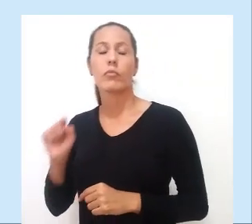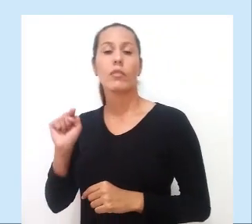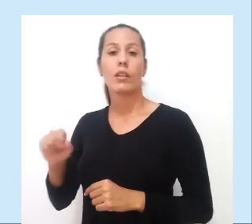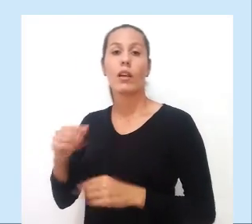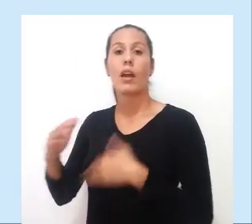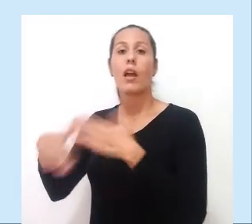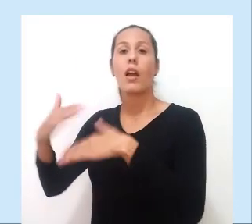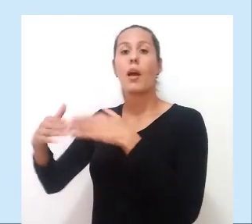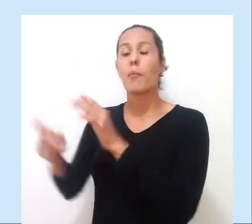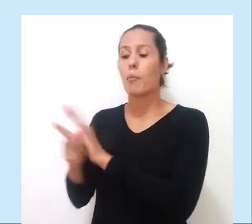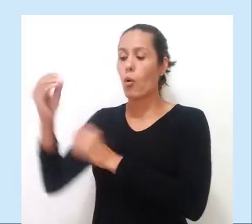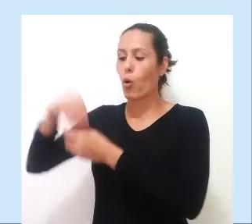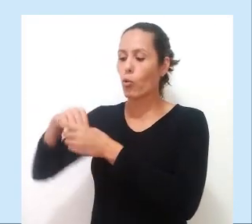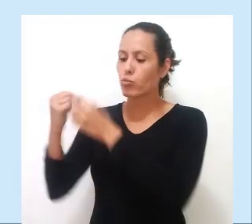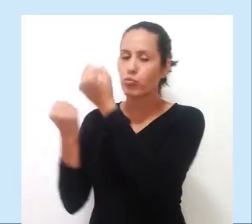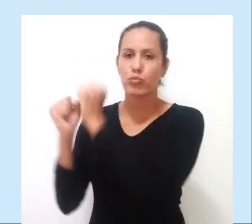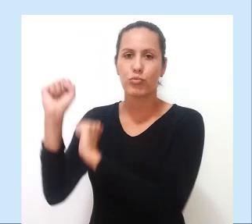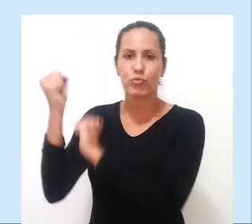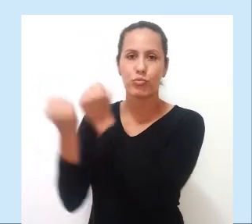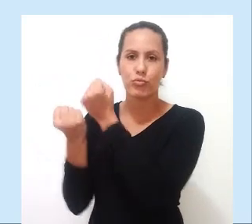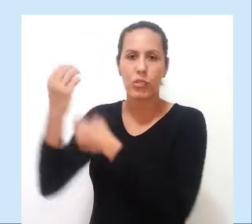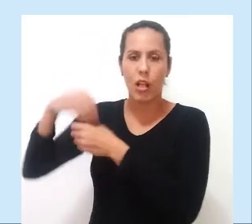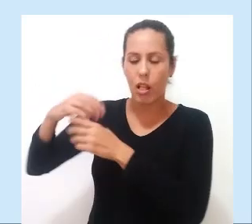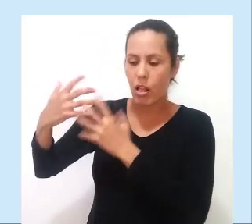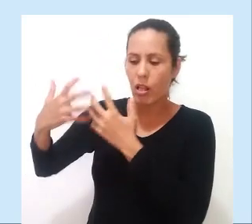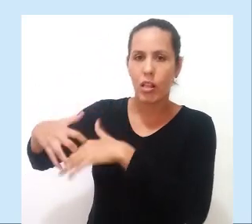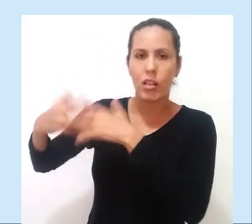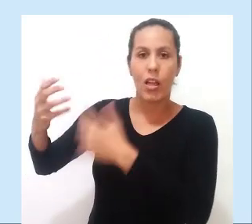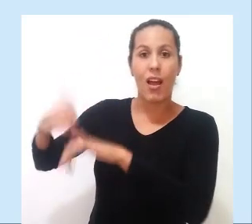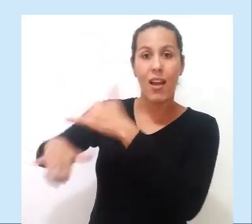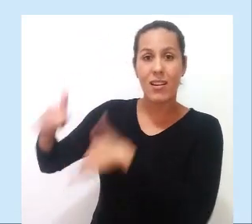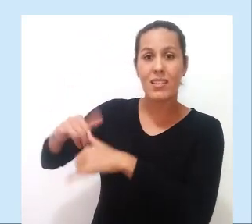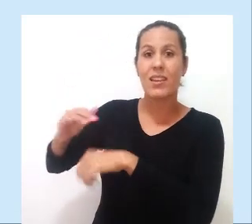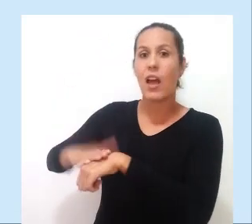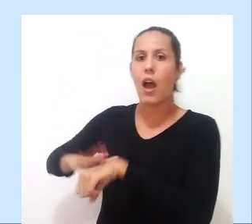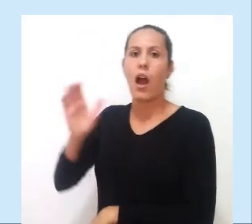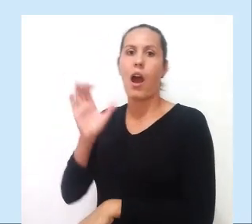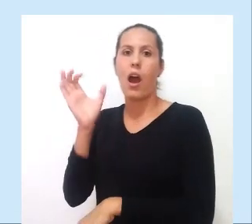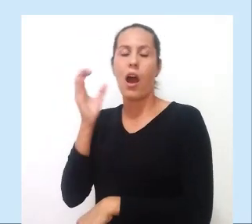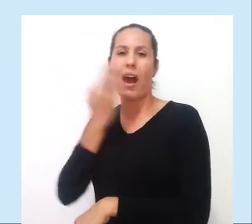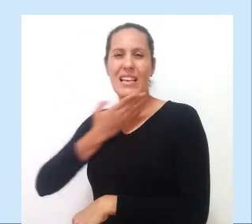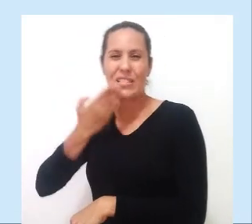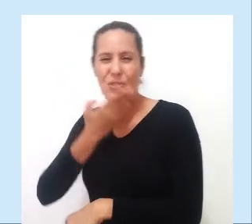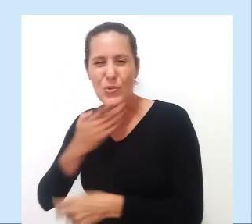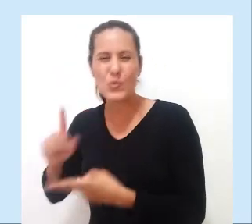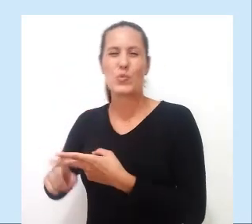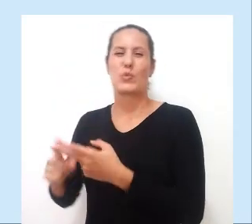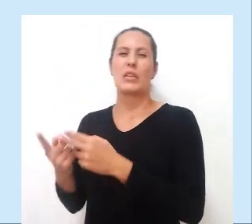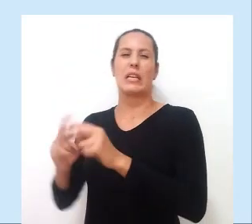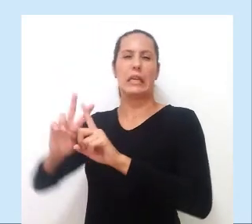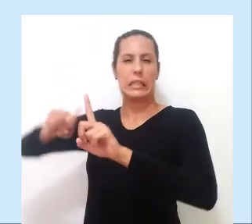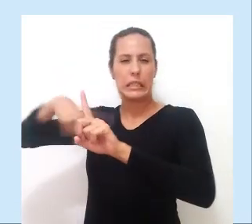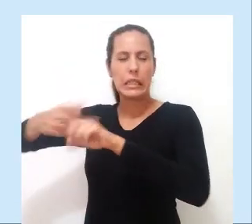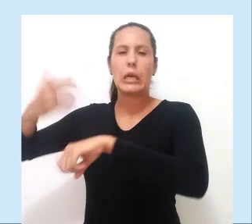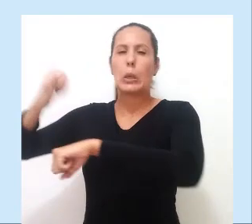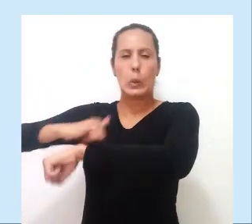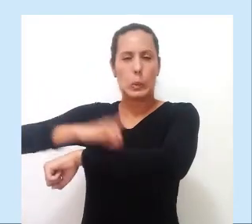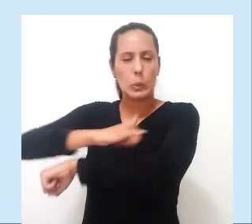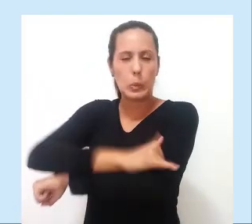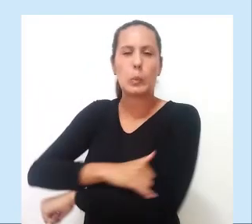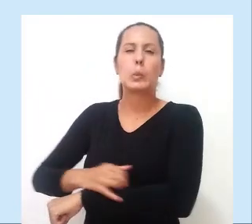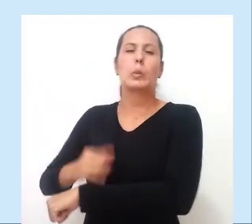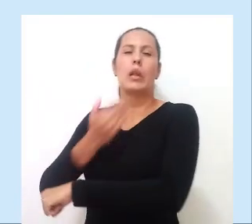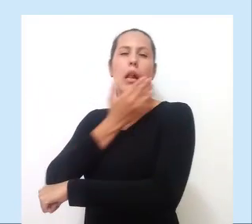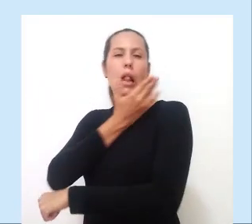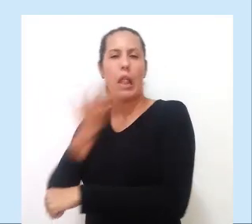são aqueles que passam por um processo de industrialização. Então, eles têm um alto teor de açúcar, de gordura,